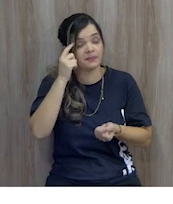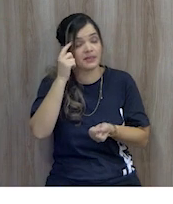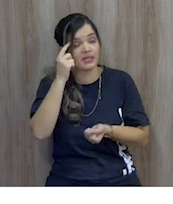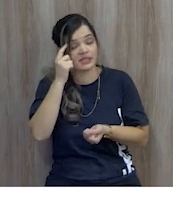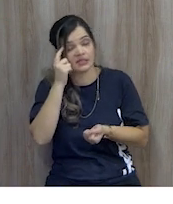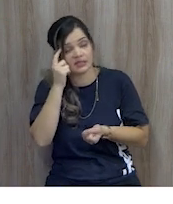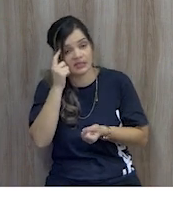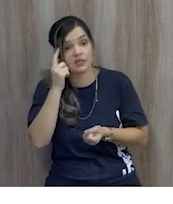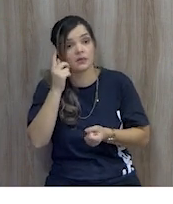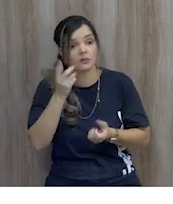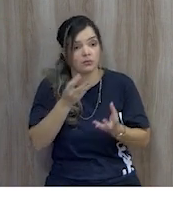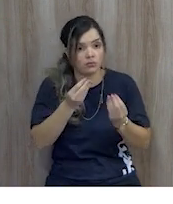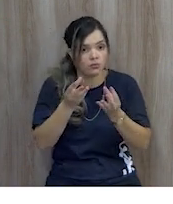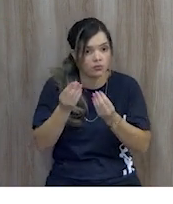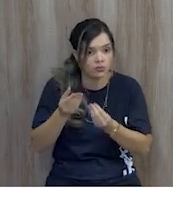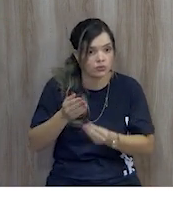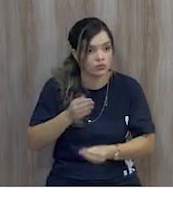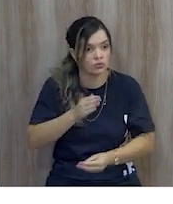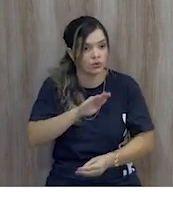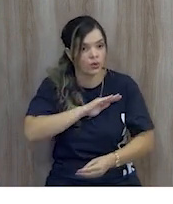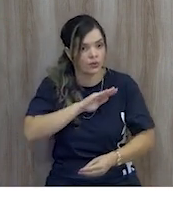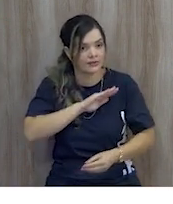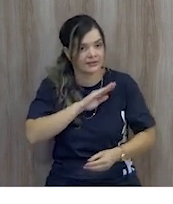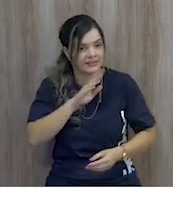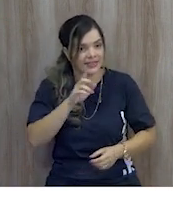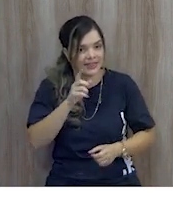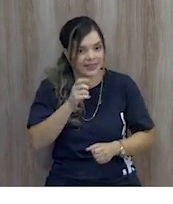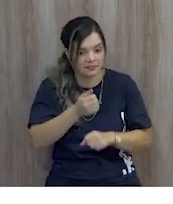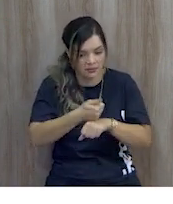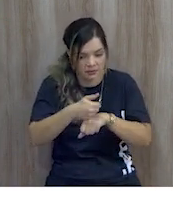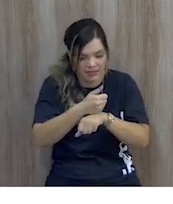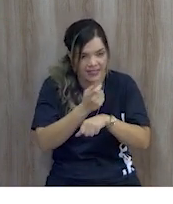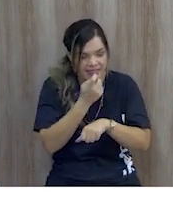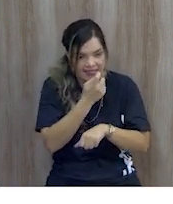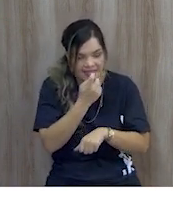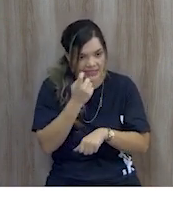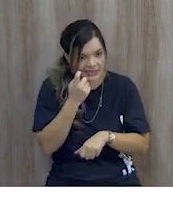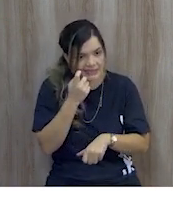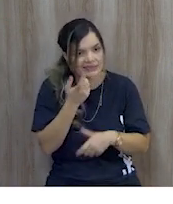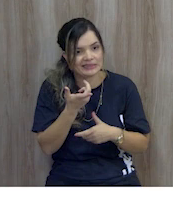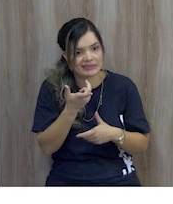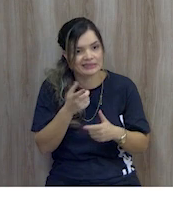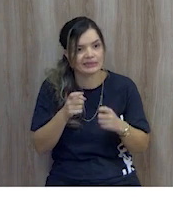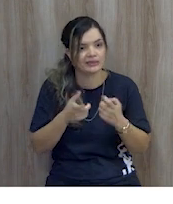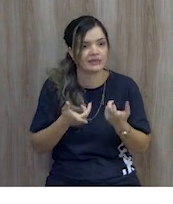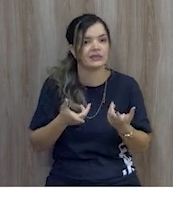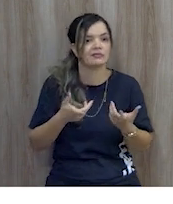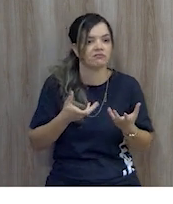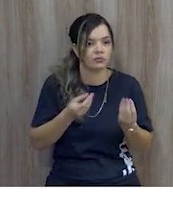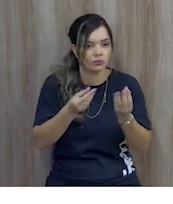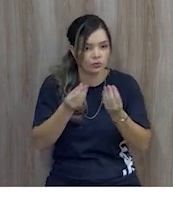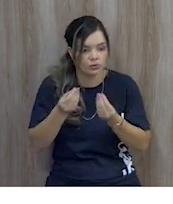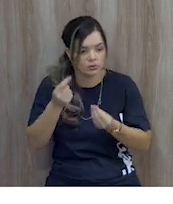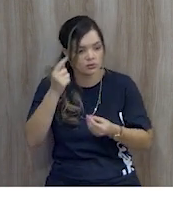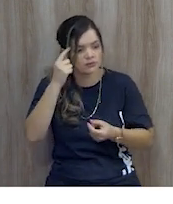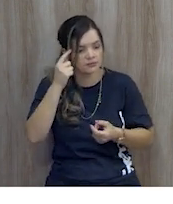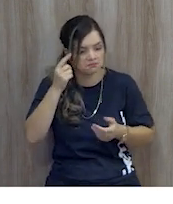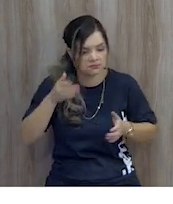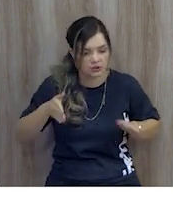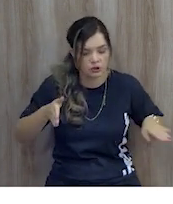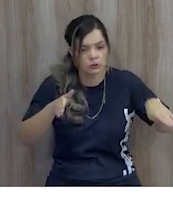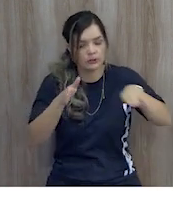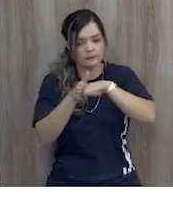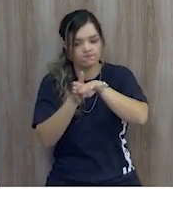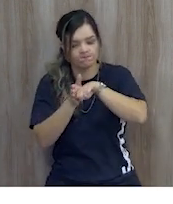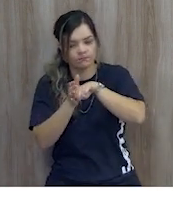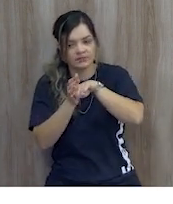tanto de colegas dentistas, tanto também de pacientes. Então, o paciente ele chega muitas vezes com a recessão gengival,